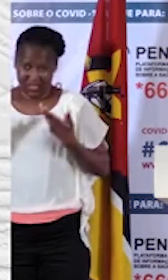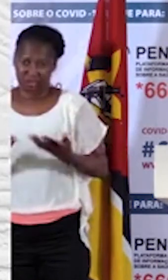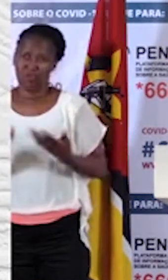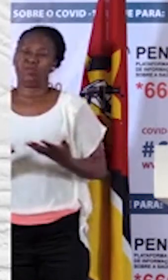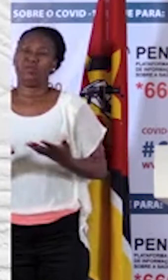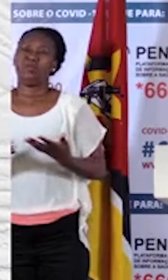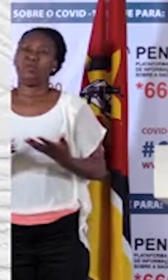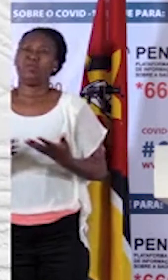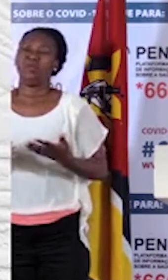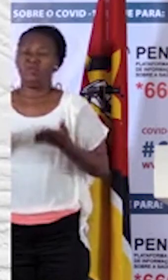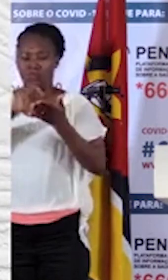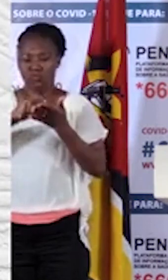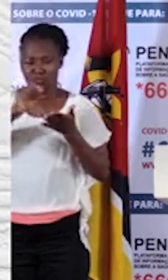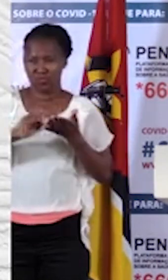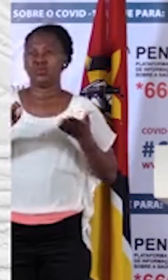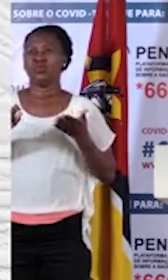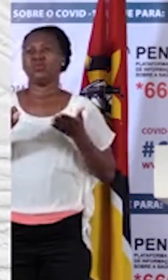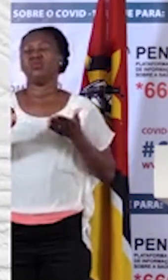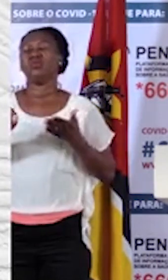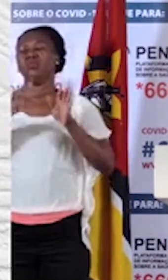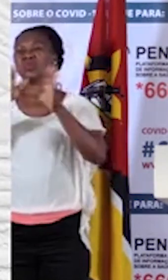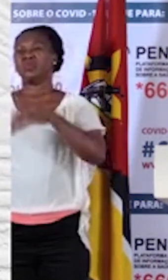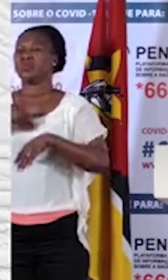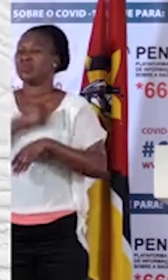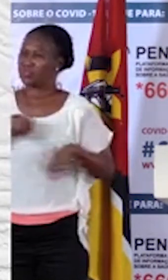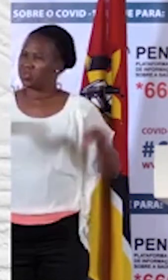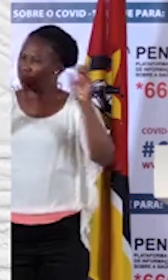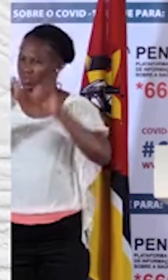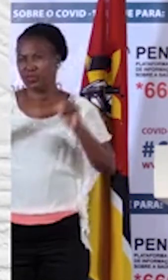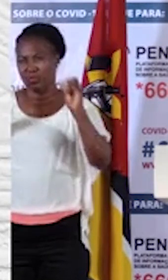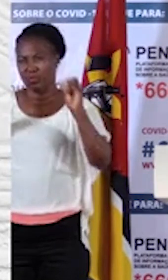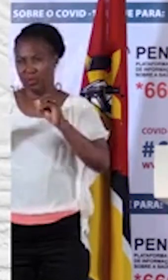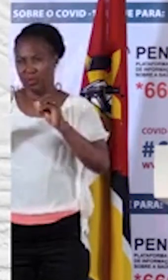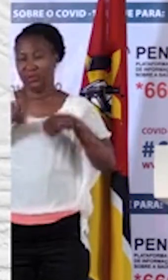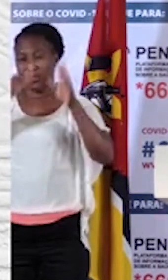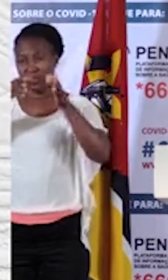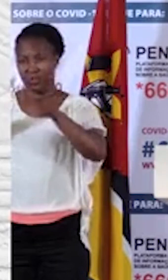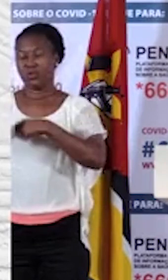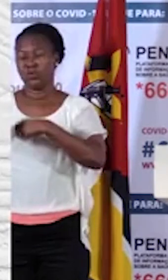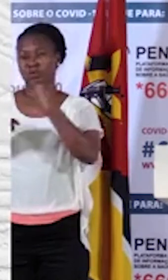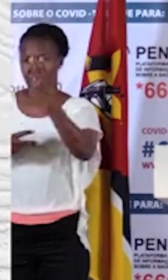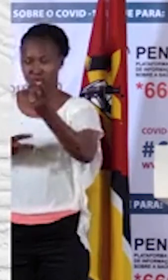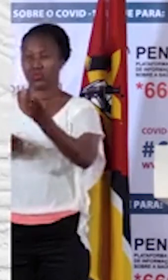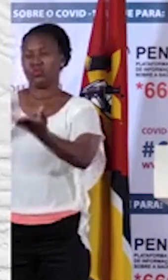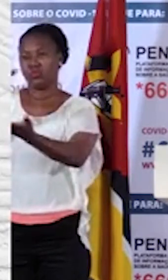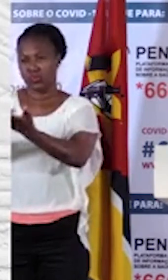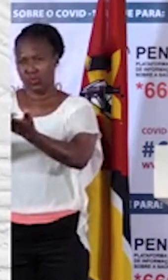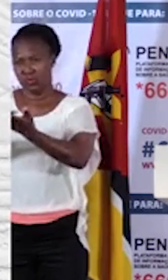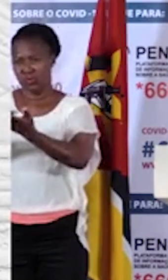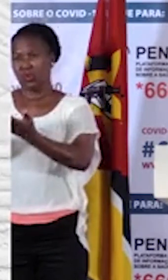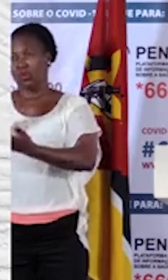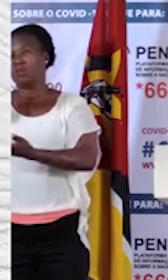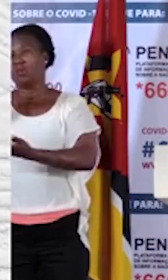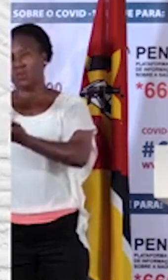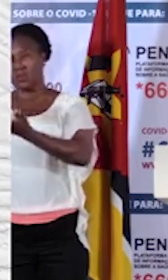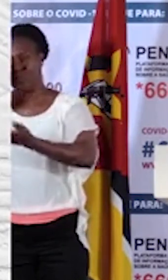temos registro de nenhum óbito. Temos 2 pessoas internadas, uma na cidade de Maputo, outra